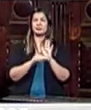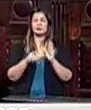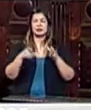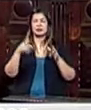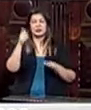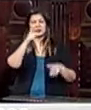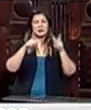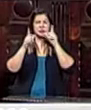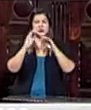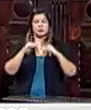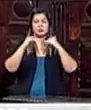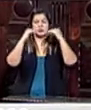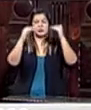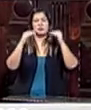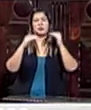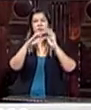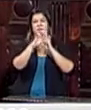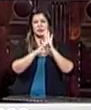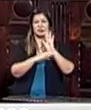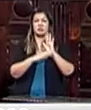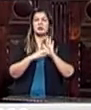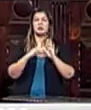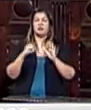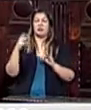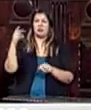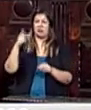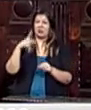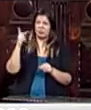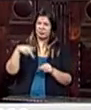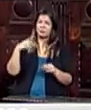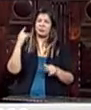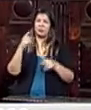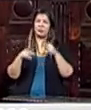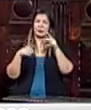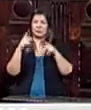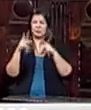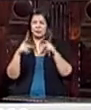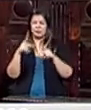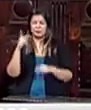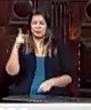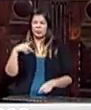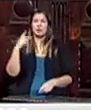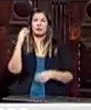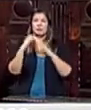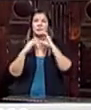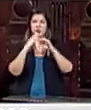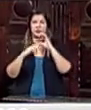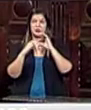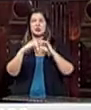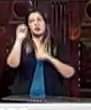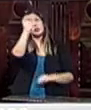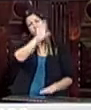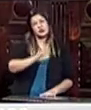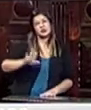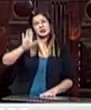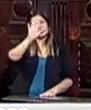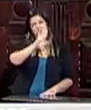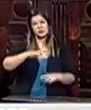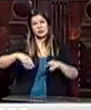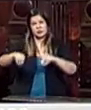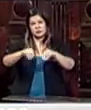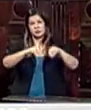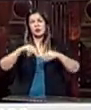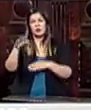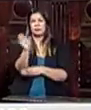soberania nacional. Monopólio estatal do petróleo, monopólio das comunicações, nacionalização do subsolo,